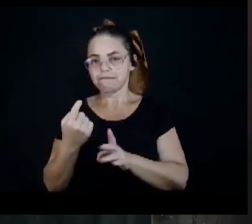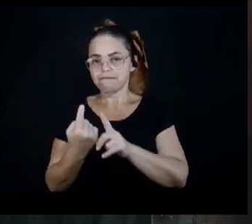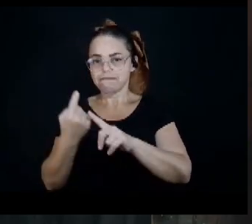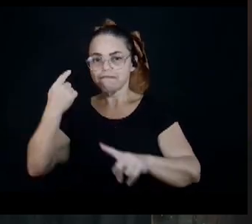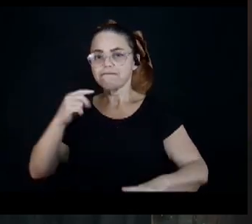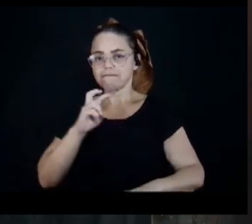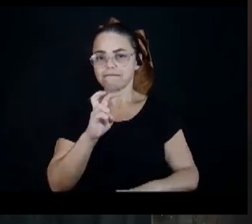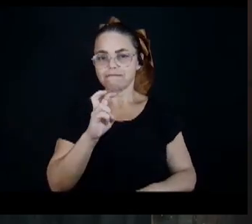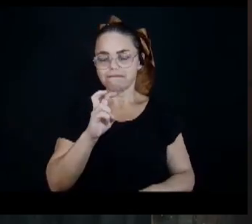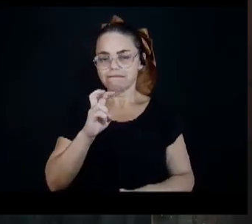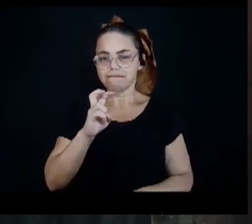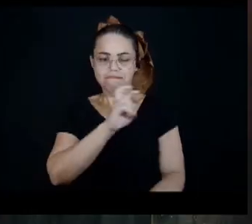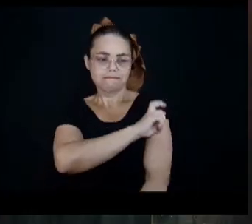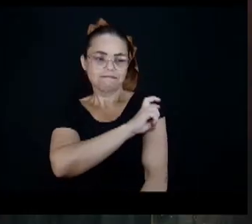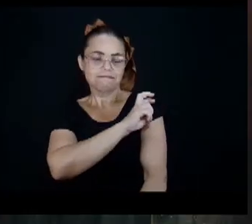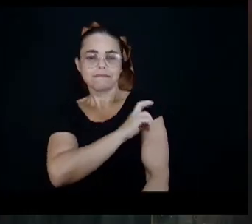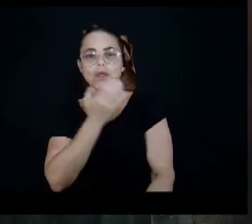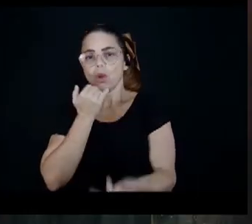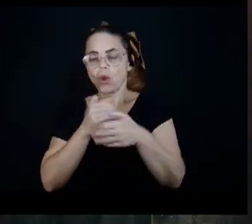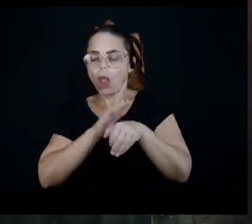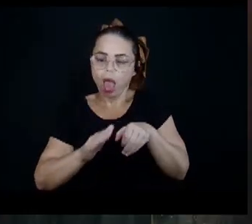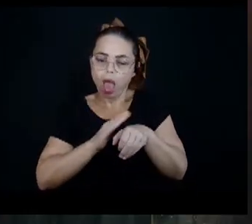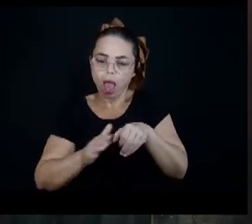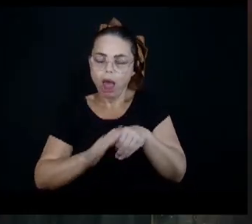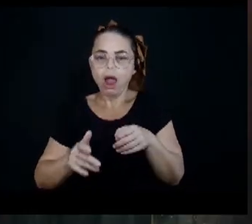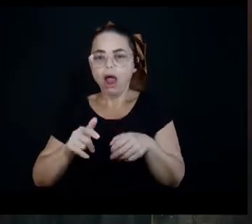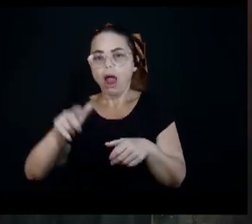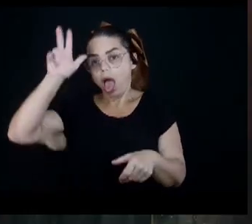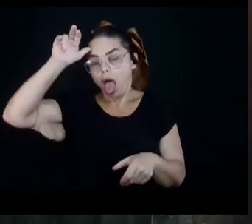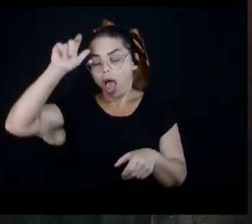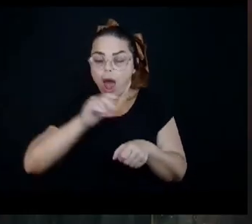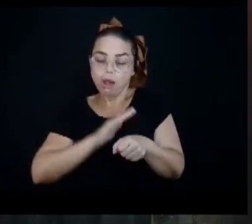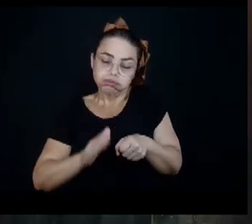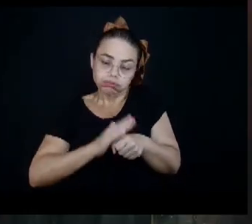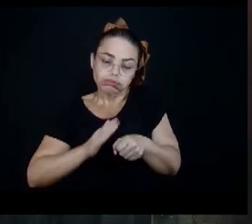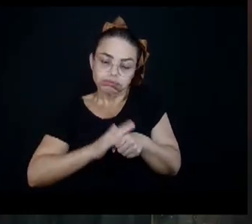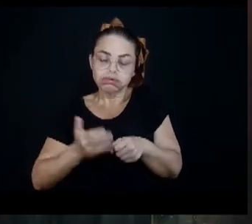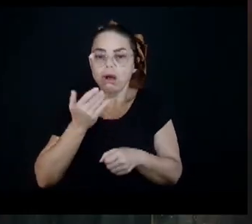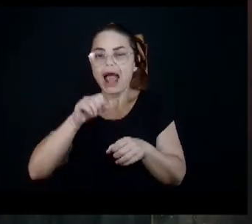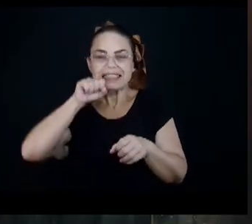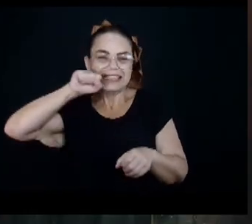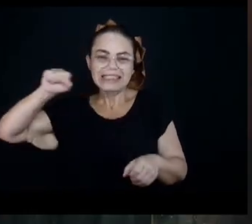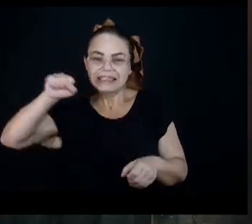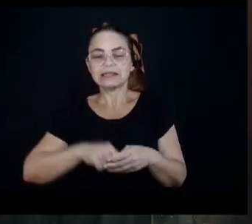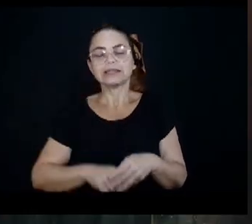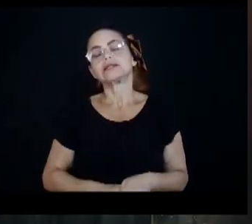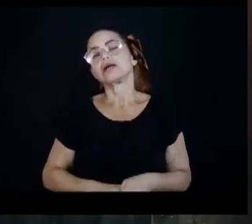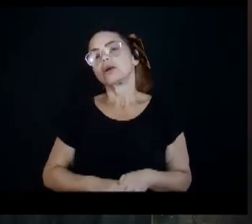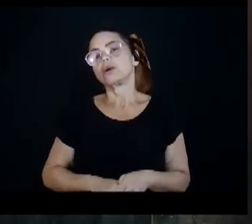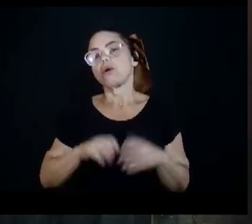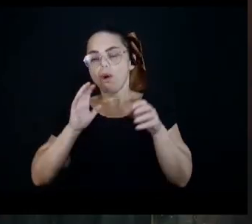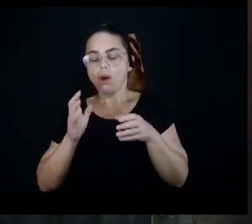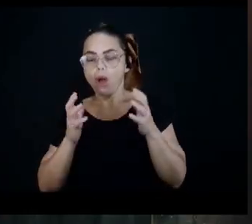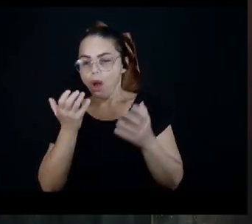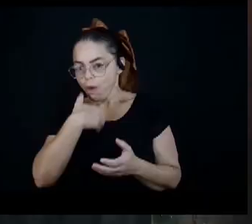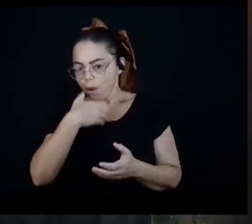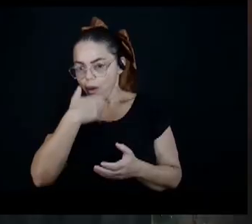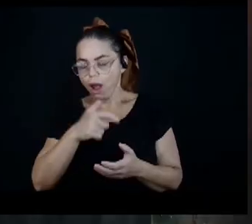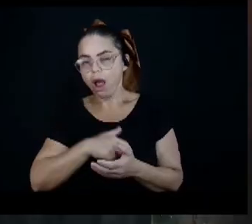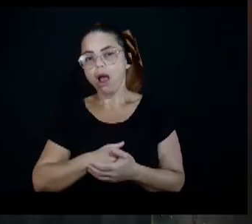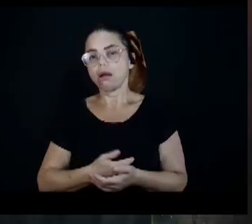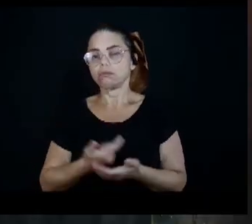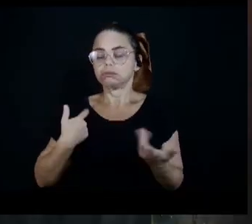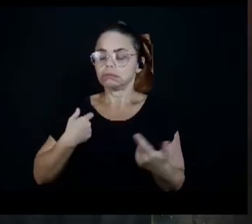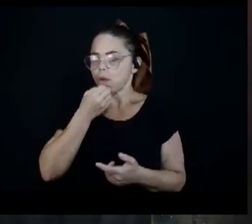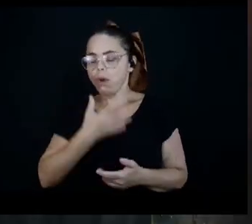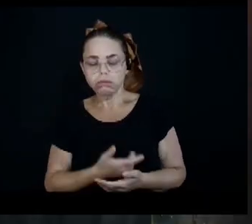mais legumes, frutas e verduras e etc. Então, assim, onde está o problema desse medicamento, então, sendo que ele está trazendo coisas boas que a gente já aprendeu há